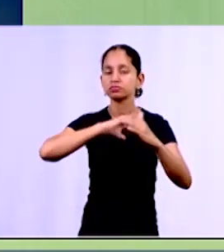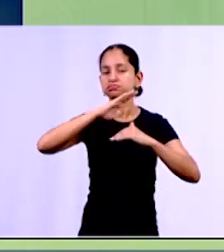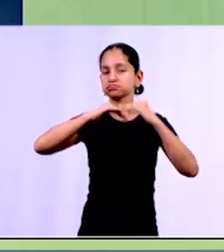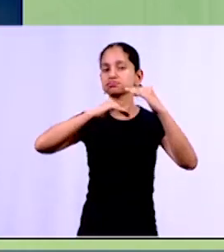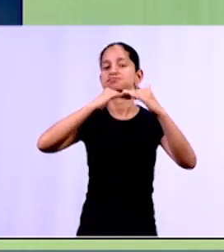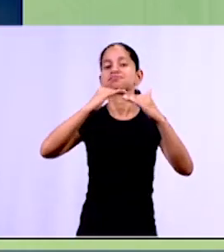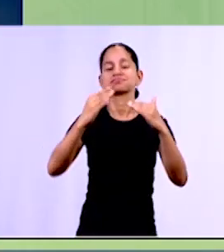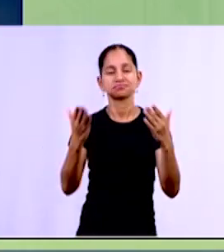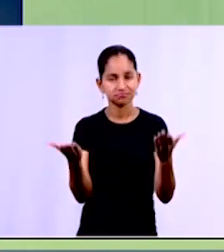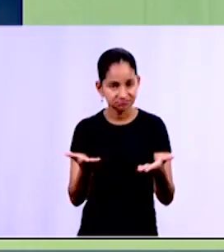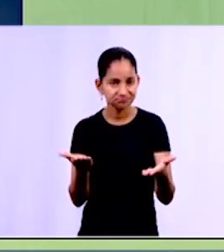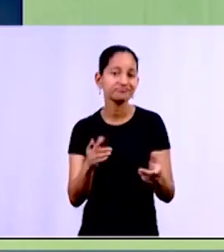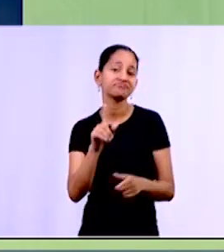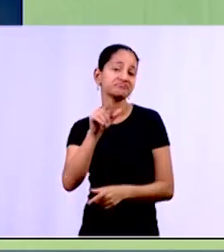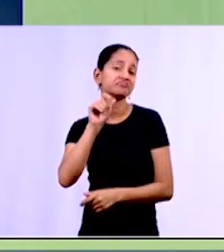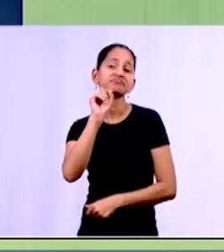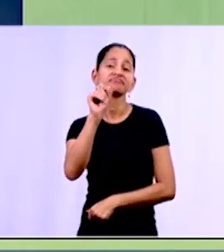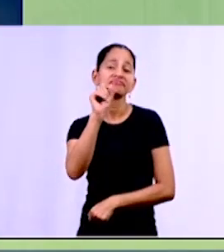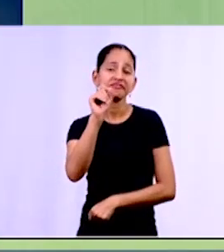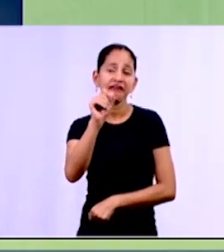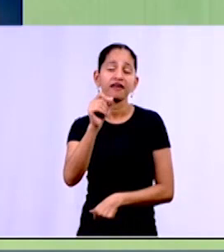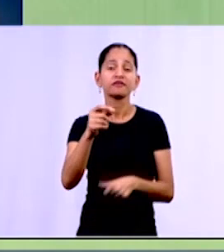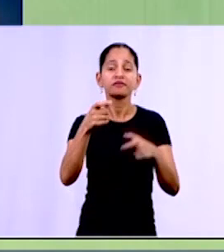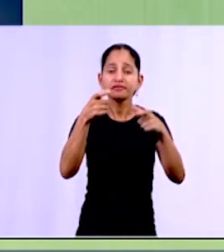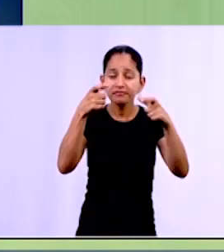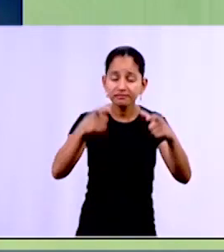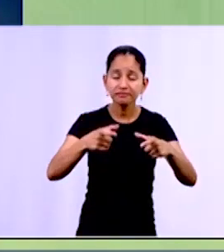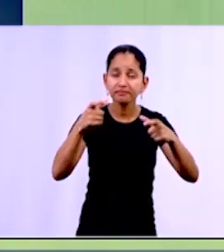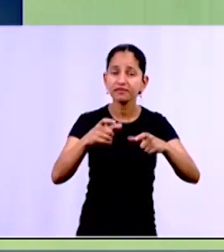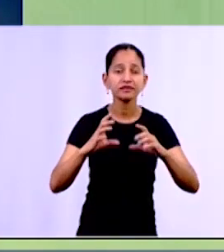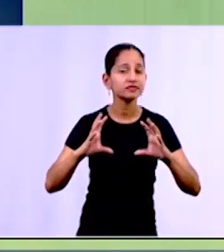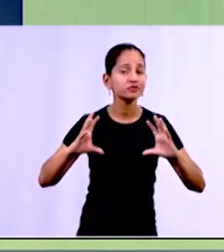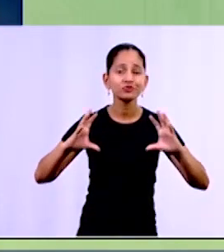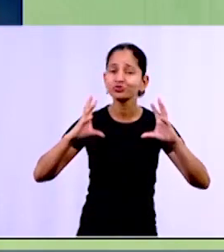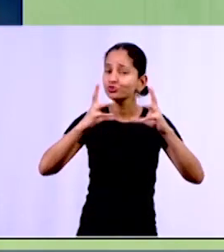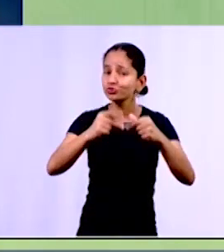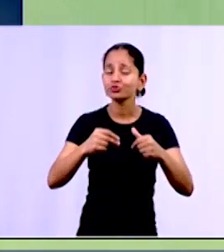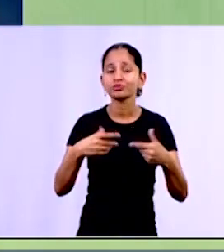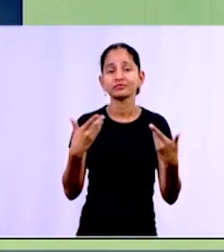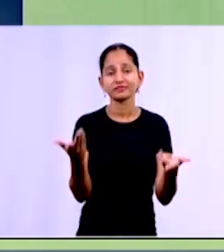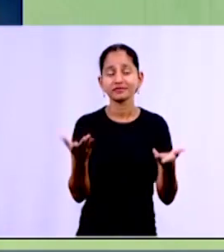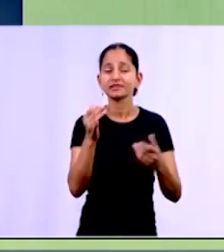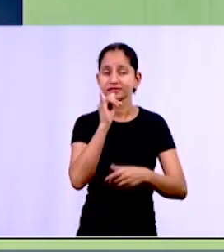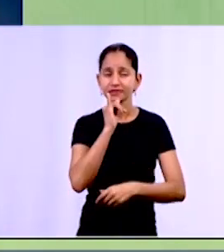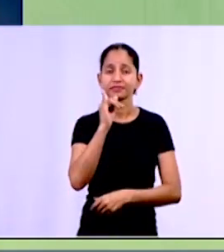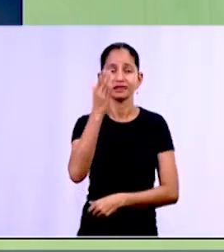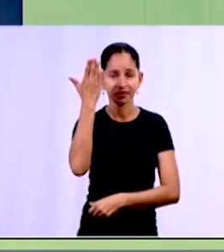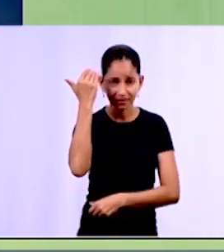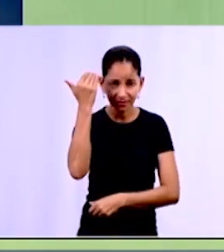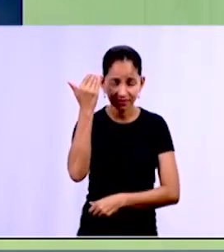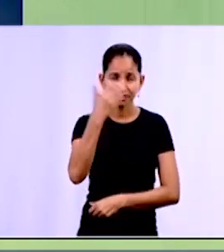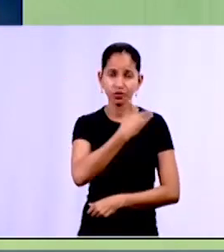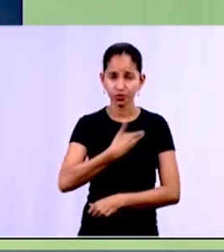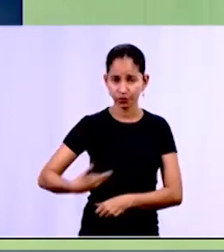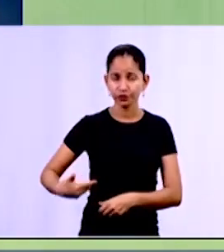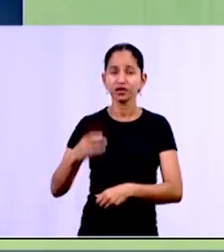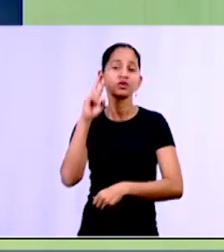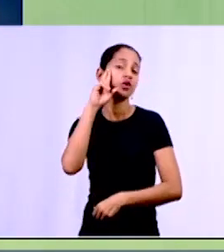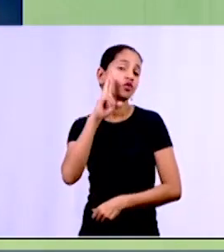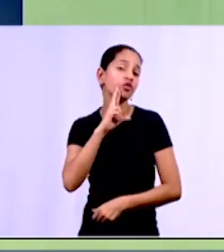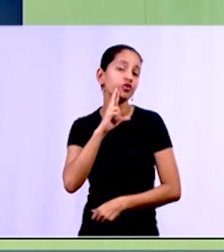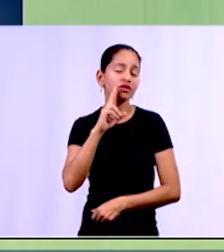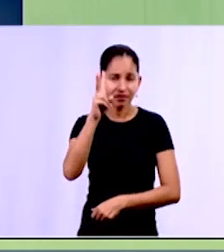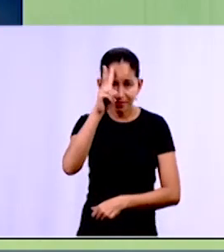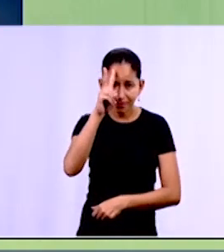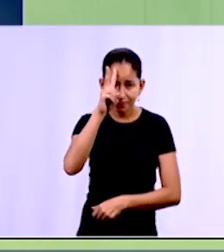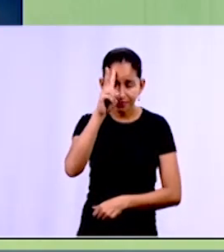Um data center nada mais é do que um local onde você coloca todos os servidores. Quando falei que o governo do Estado de Rondônia estava montando data center,